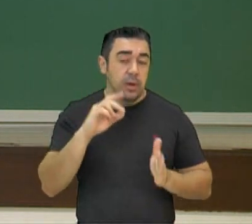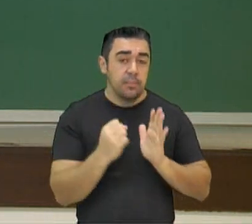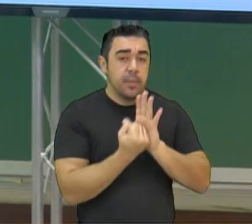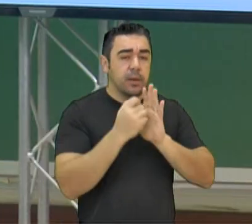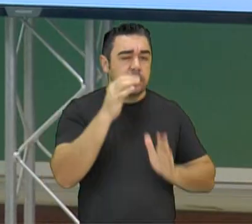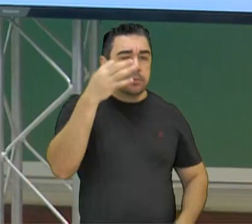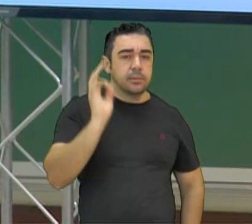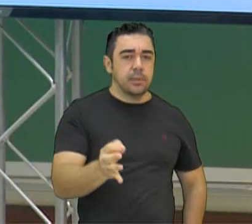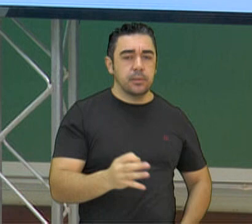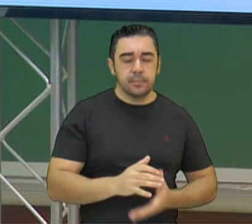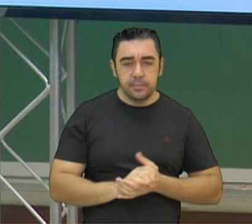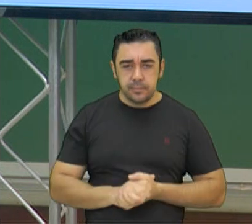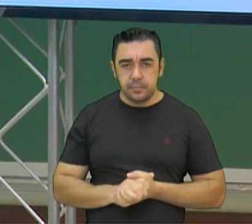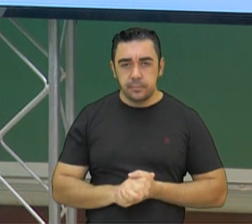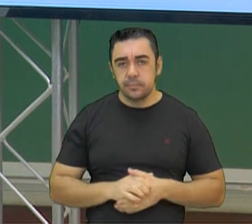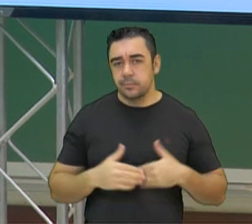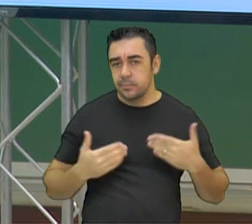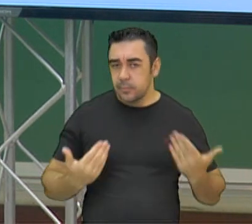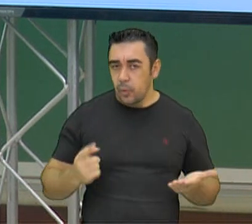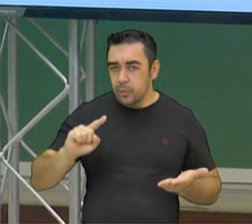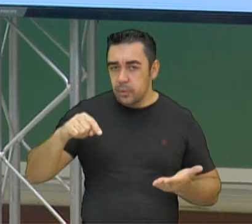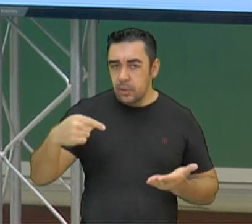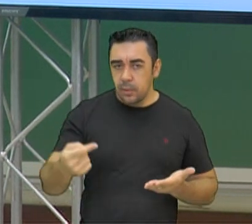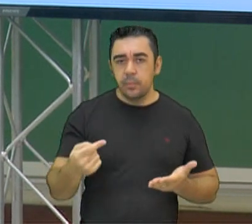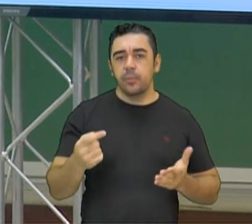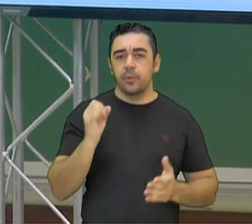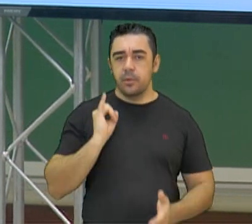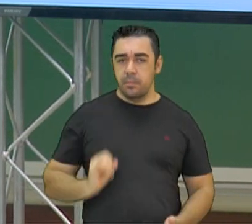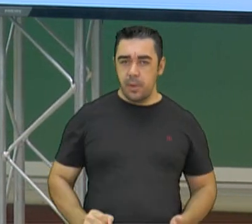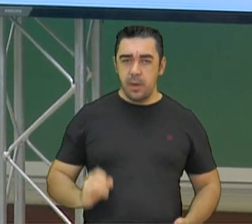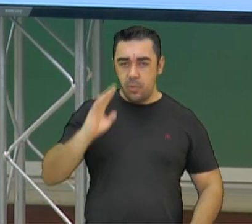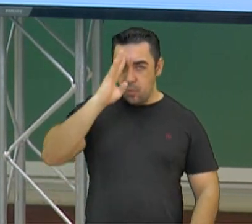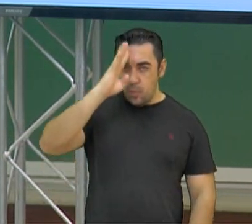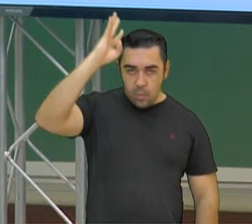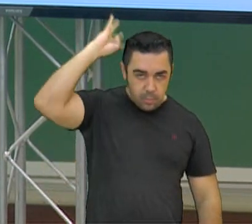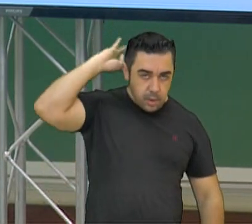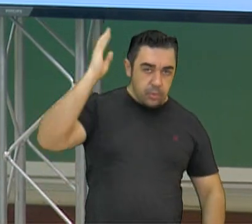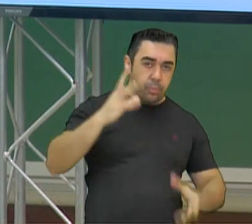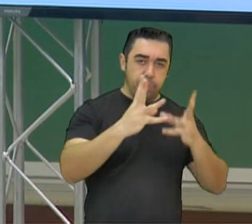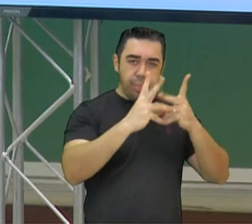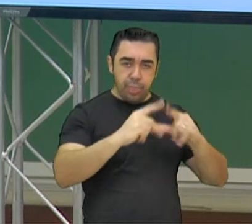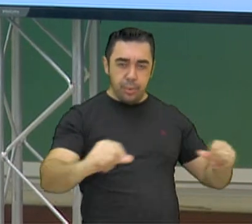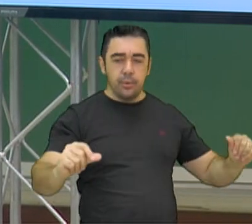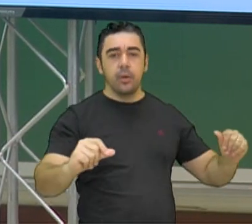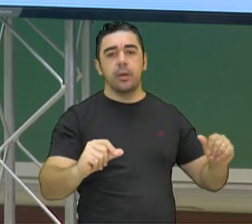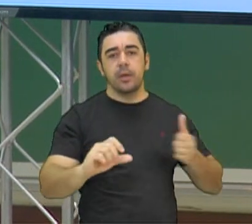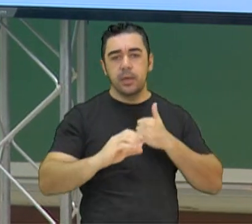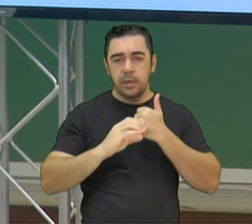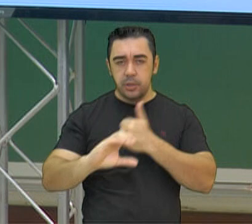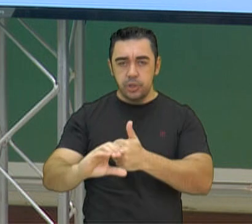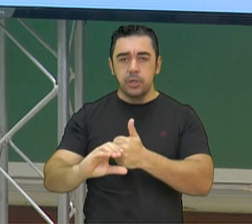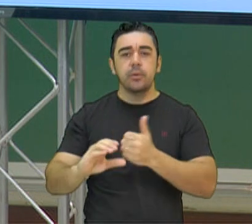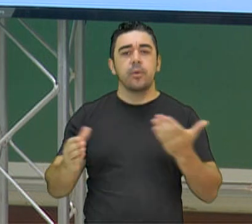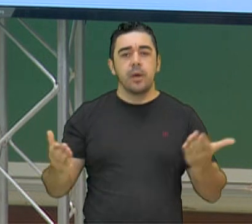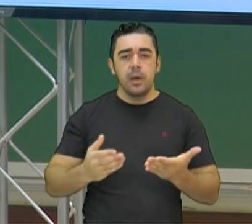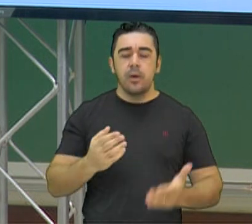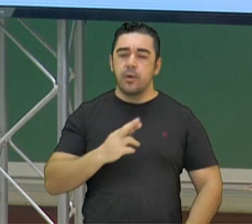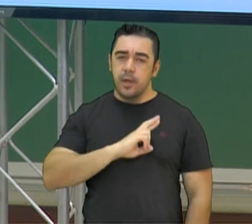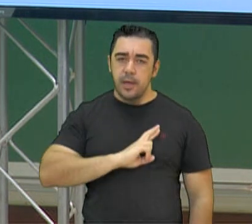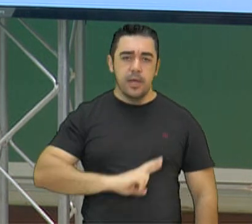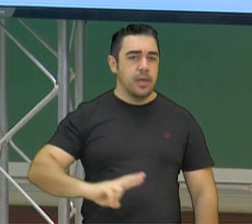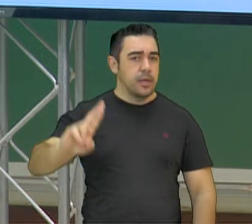certo. Tanto é que depois o Império Romano cai e o cristianismo se torna religião